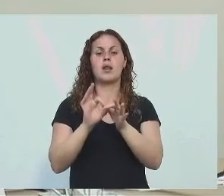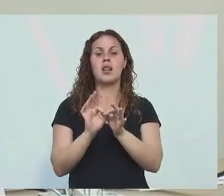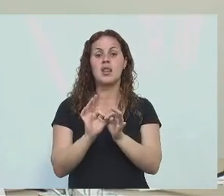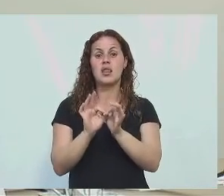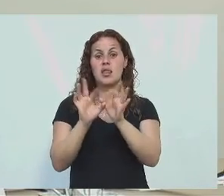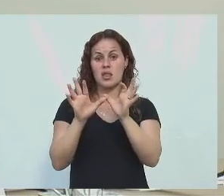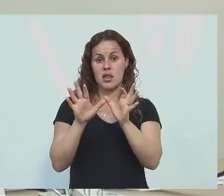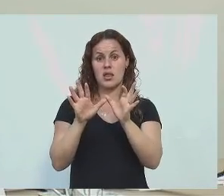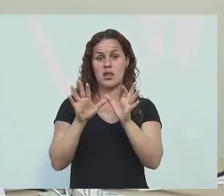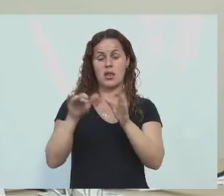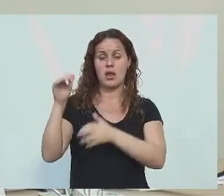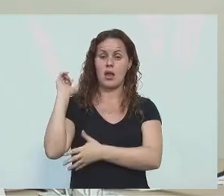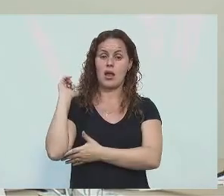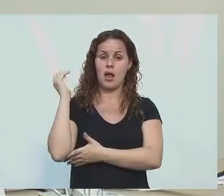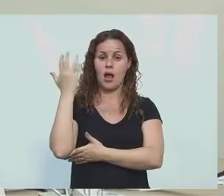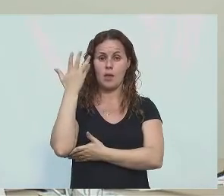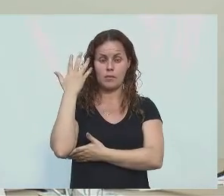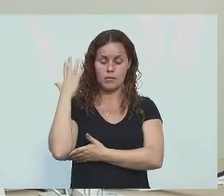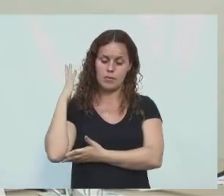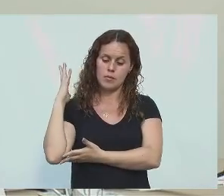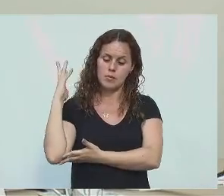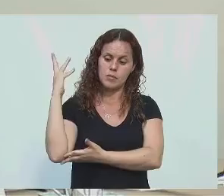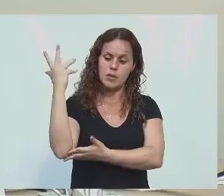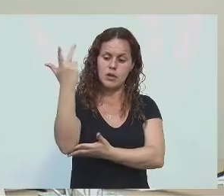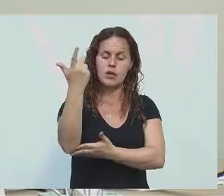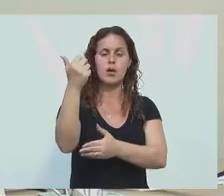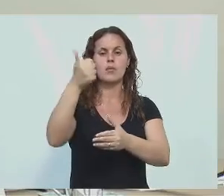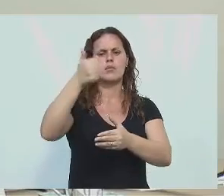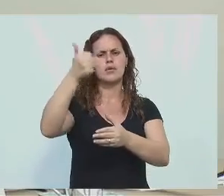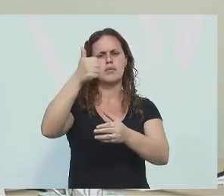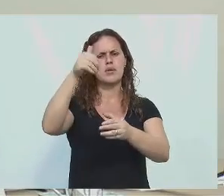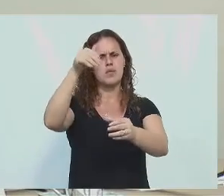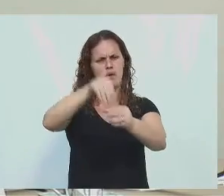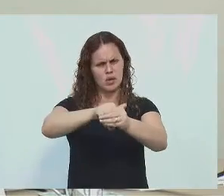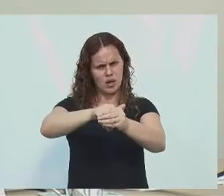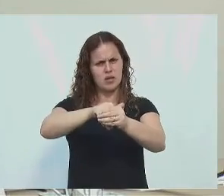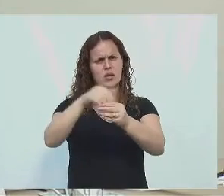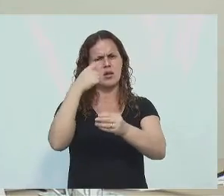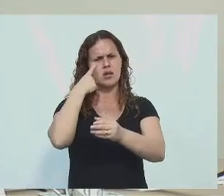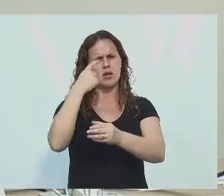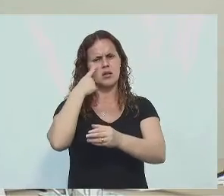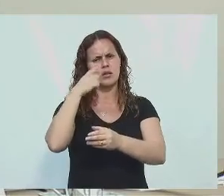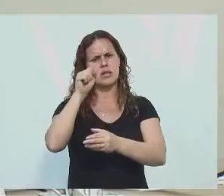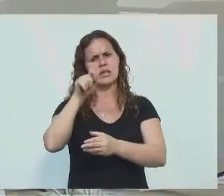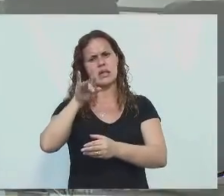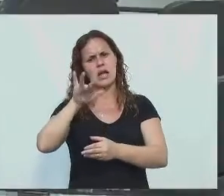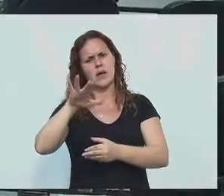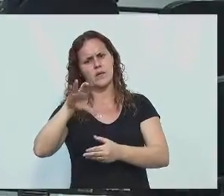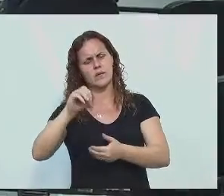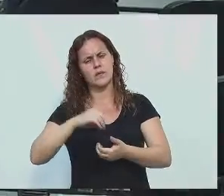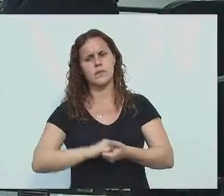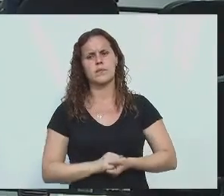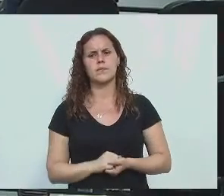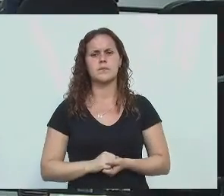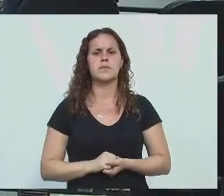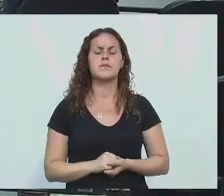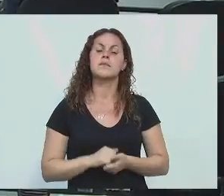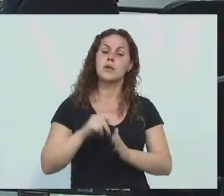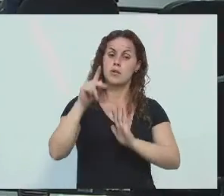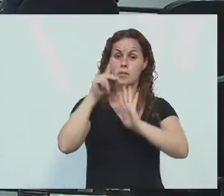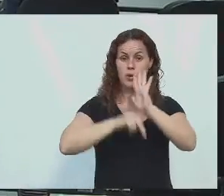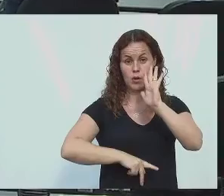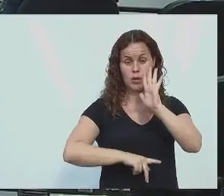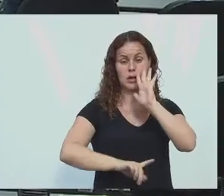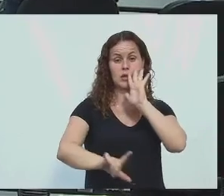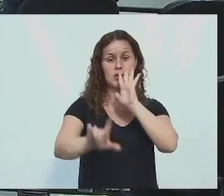urbana e ambiental. Primeira votação. Interessado, Salvo José do Carmo Silva. Projeto de